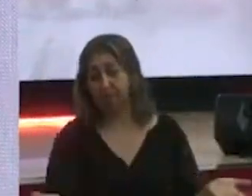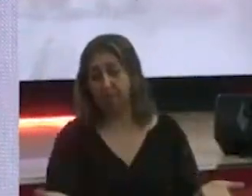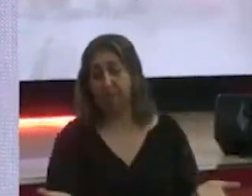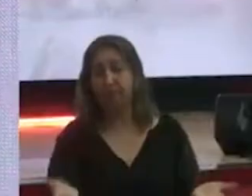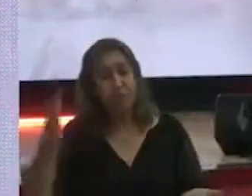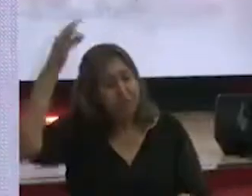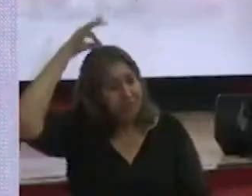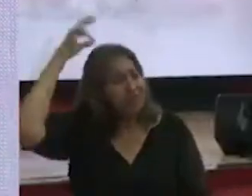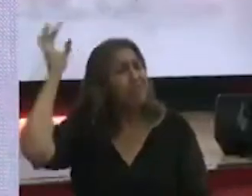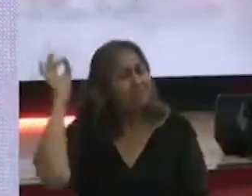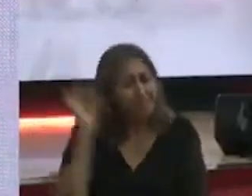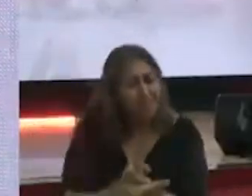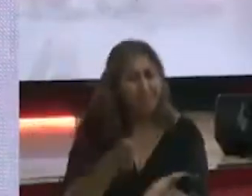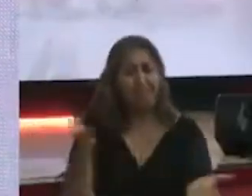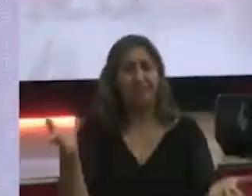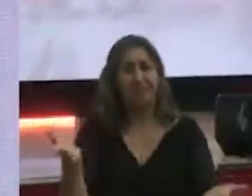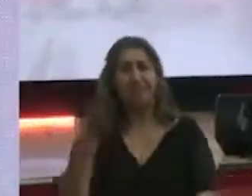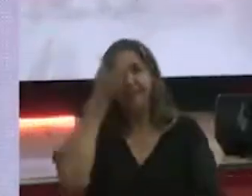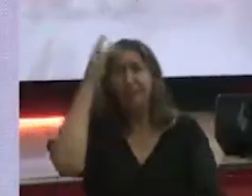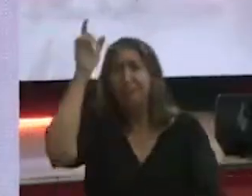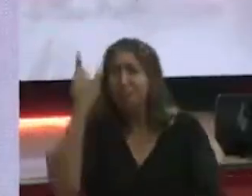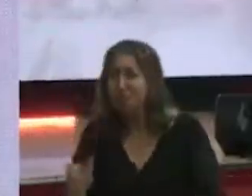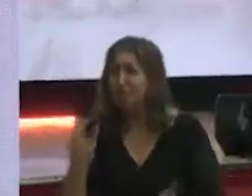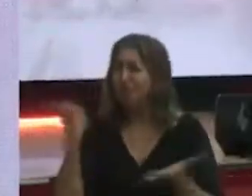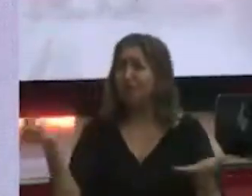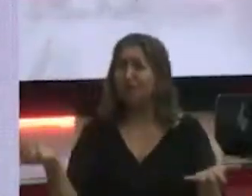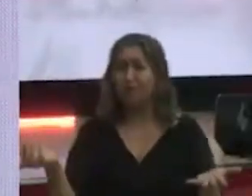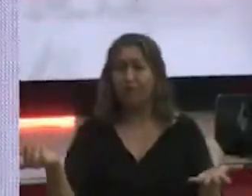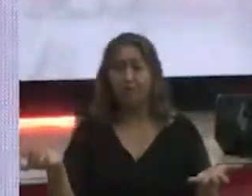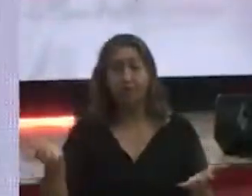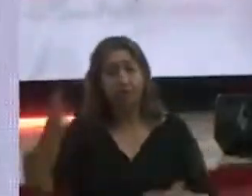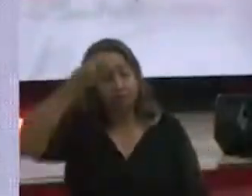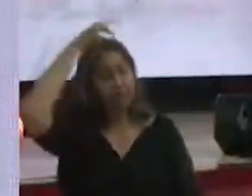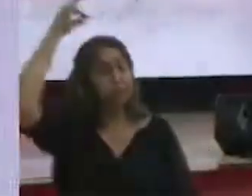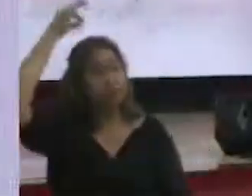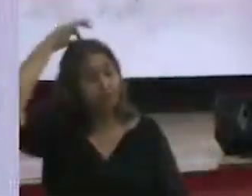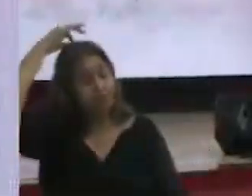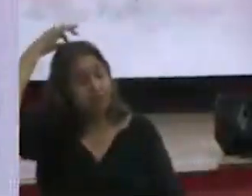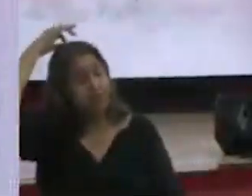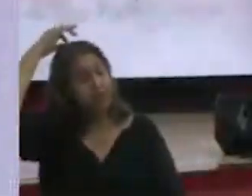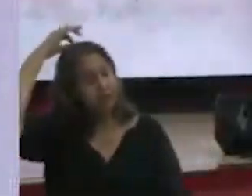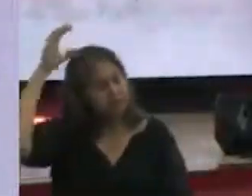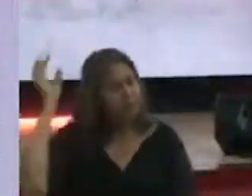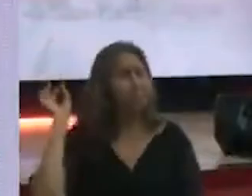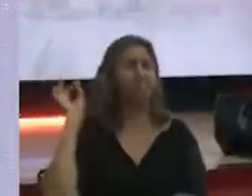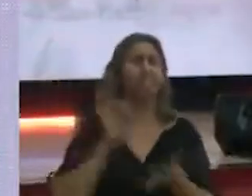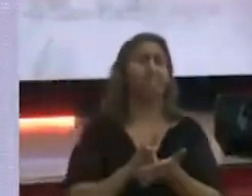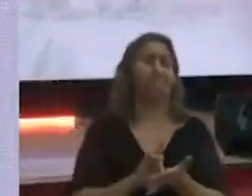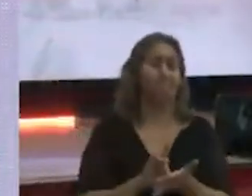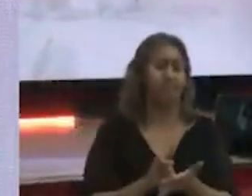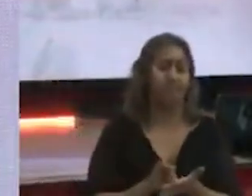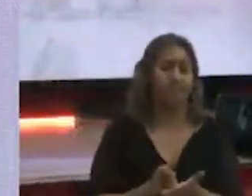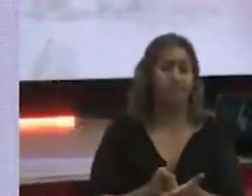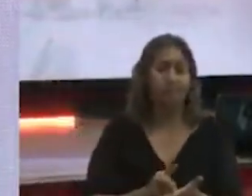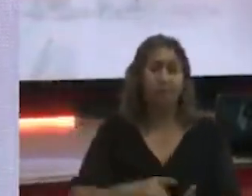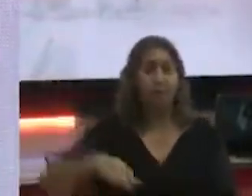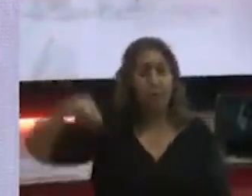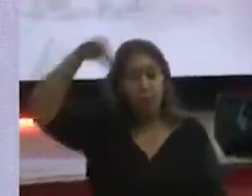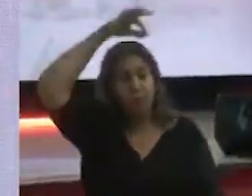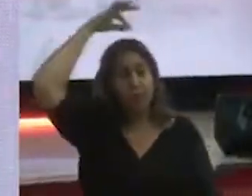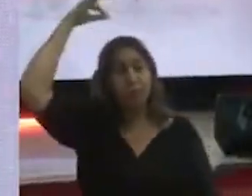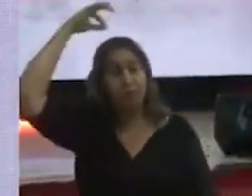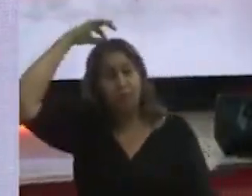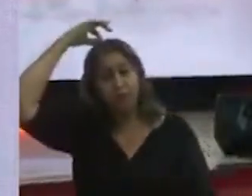real Ele é uma pessoa o Espírito Santo é Real o espírito